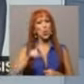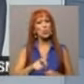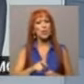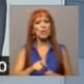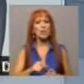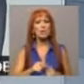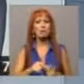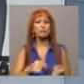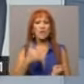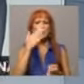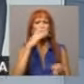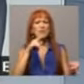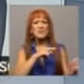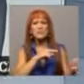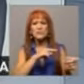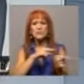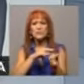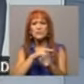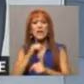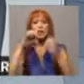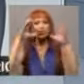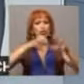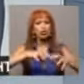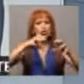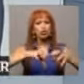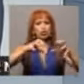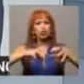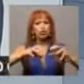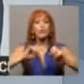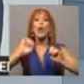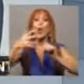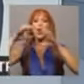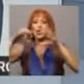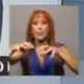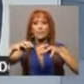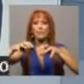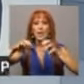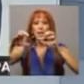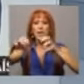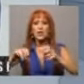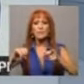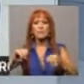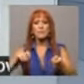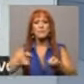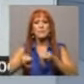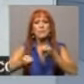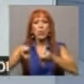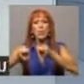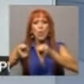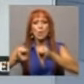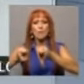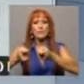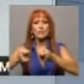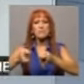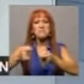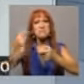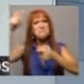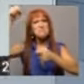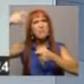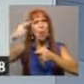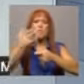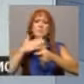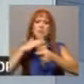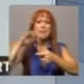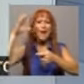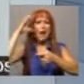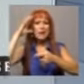aquela superfície frontal a passar por lá, com períodos de chuva ou aguaceiros a passar gradualmente para boas abertas a partir da